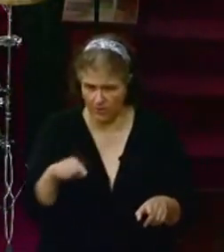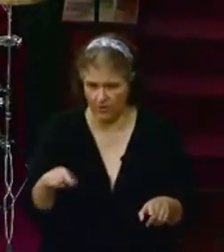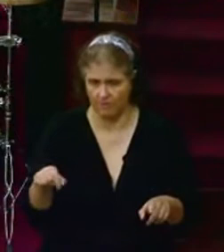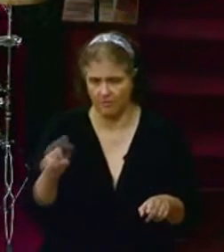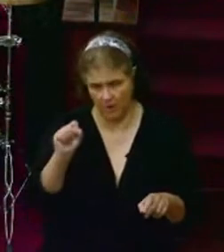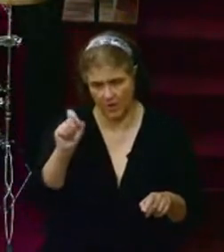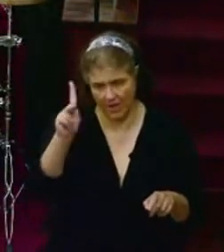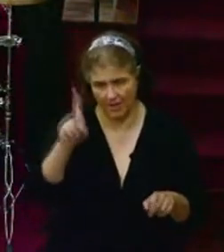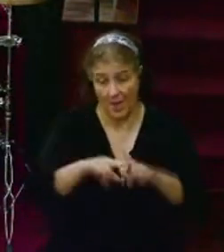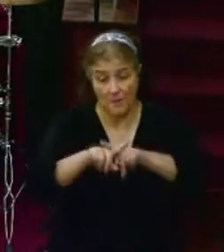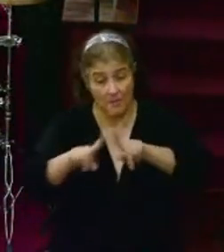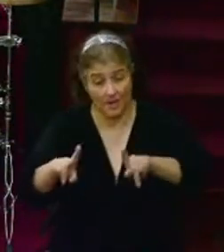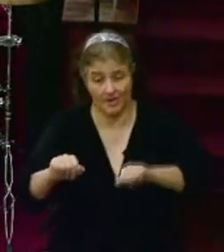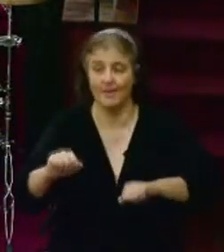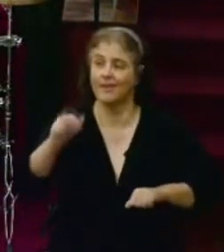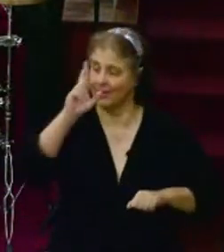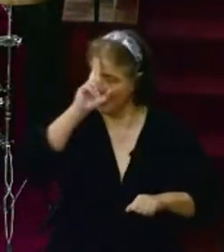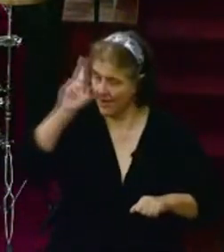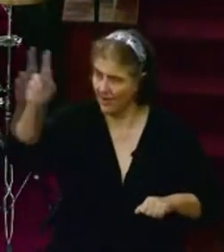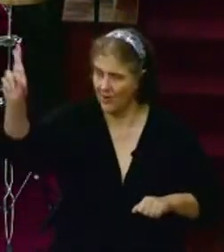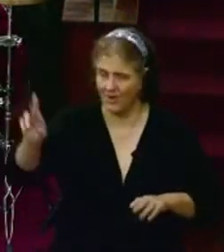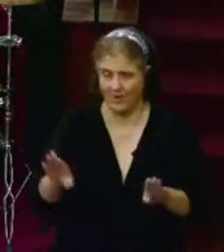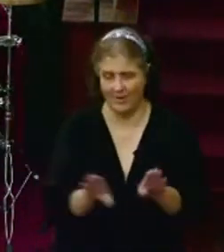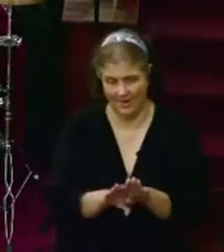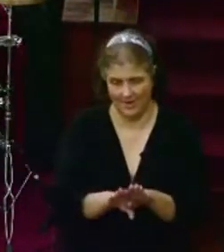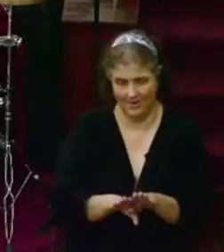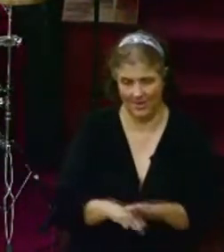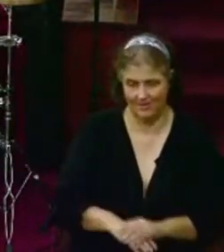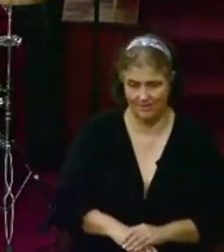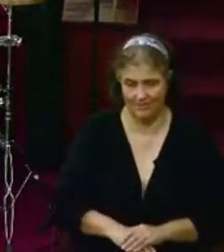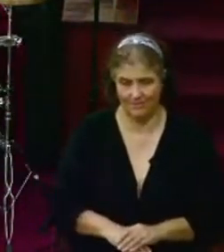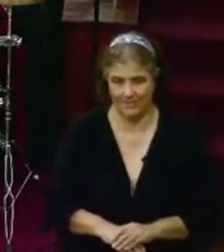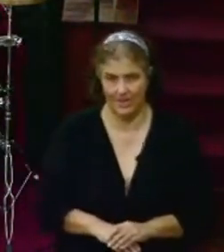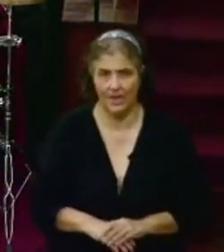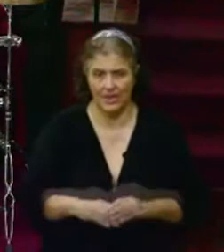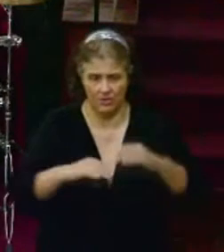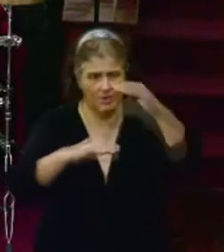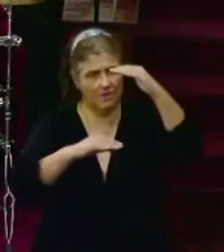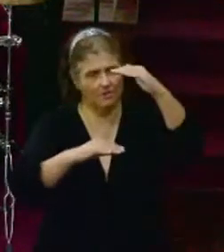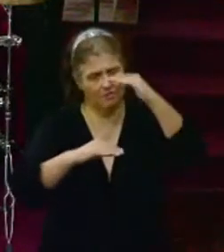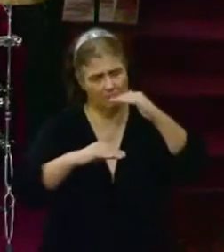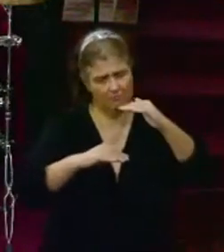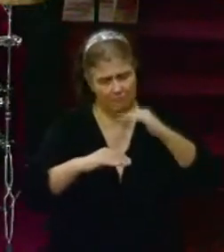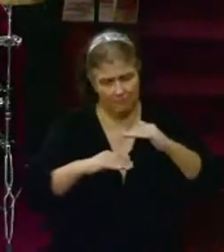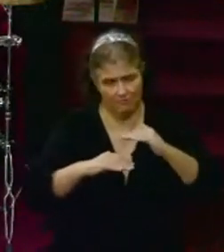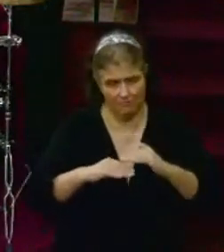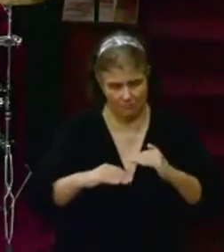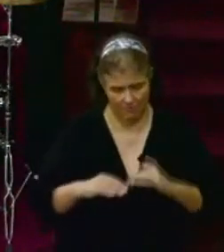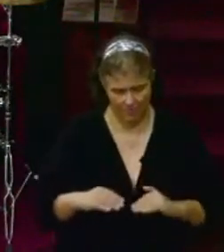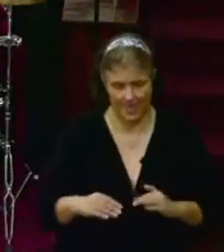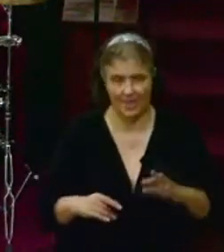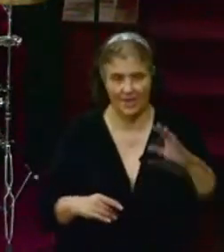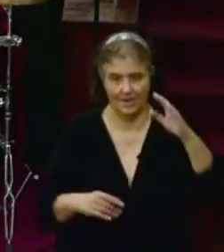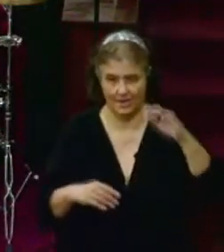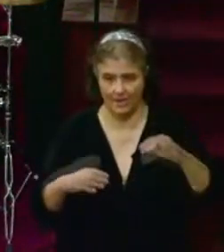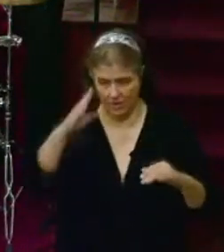interessante que o centurião sabe como é que funciona essa questão de hierarquia, de autoridade, de patentes. Ele